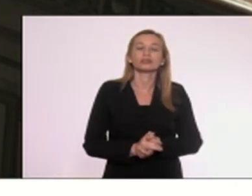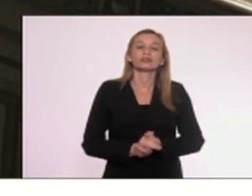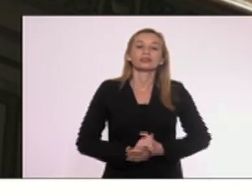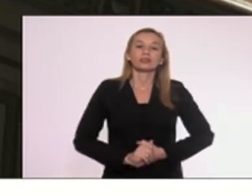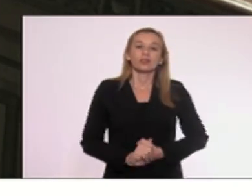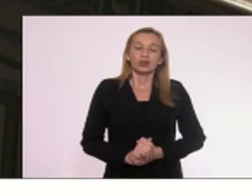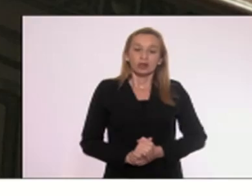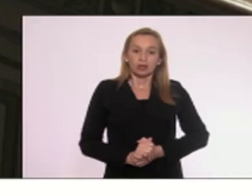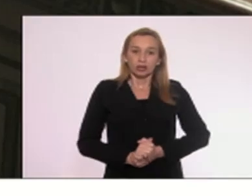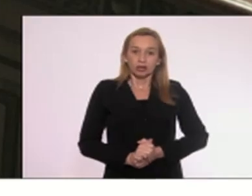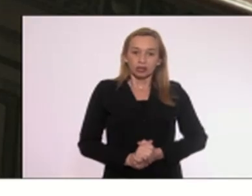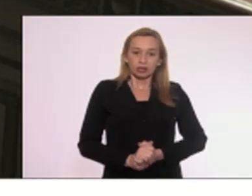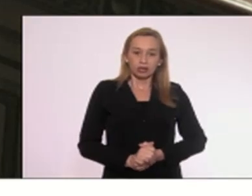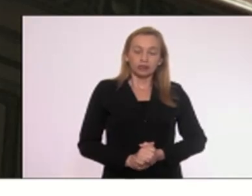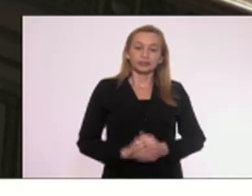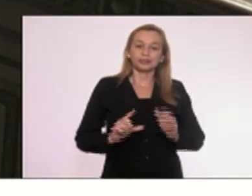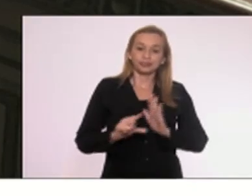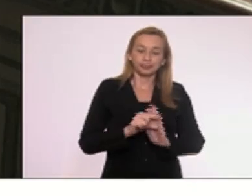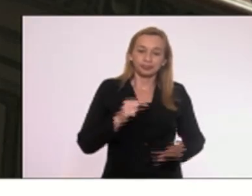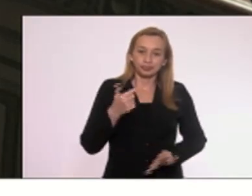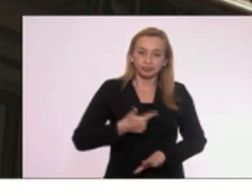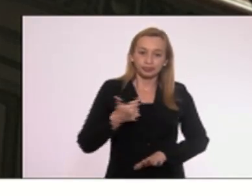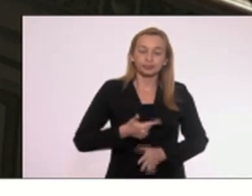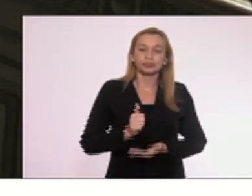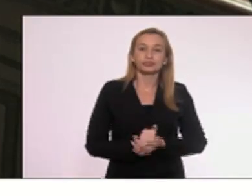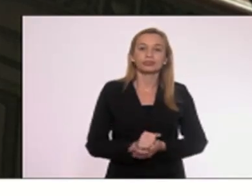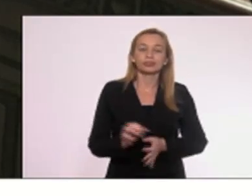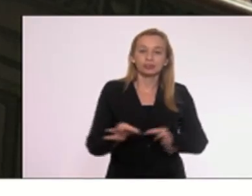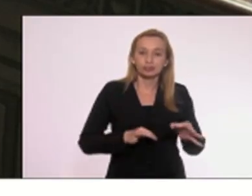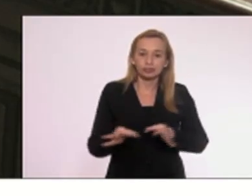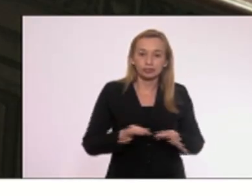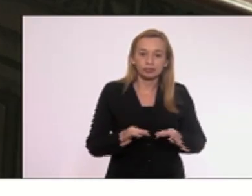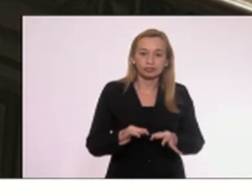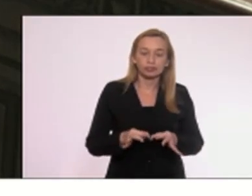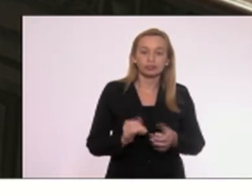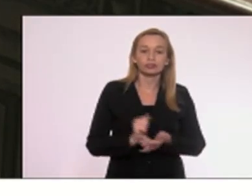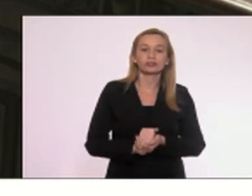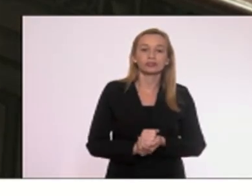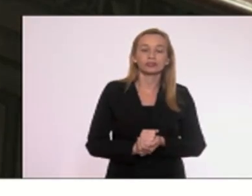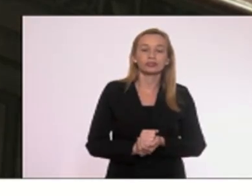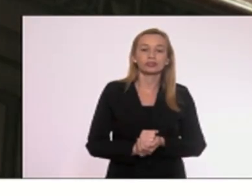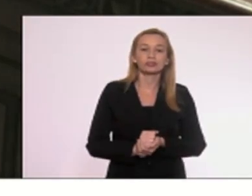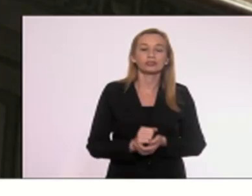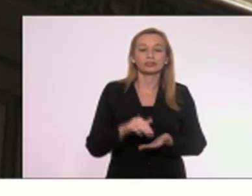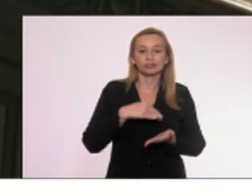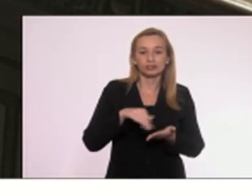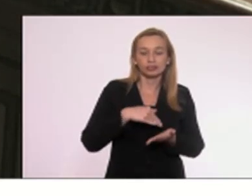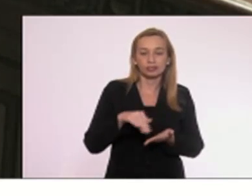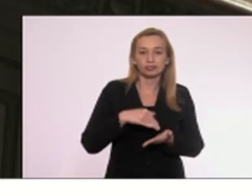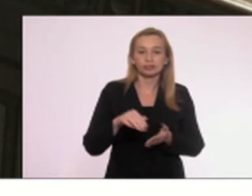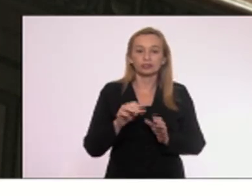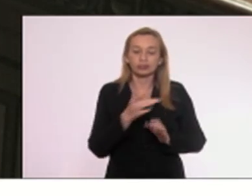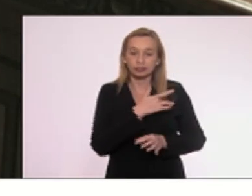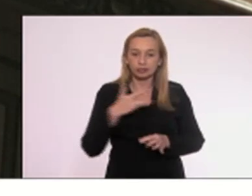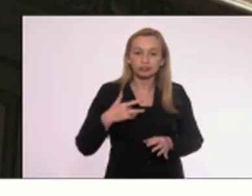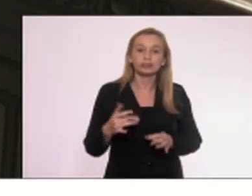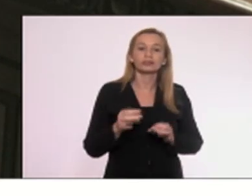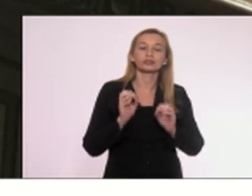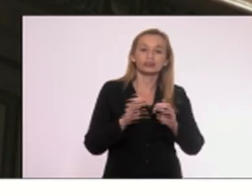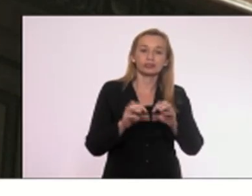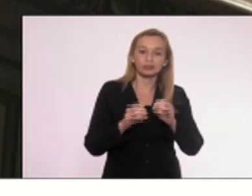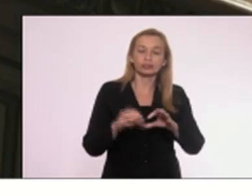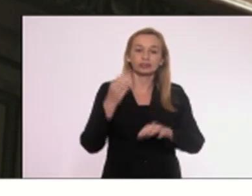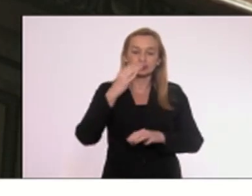competentes. Artigo 2º. O programa será organizado e gerenciado pela Secretaria de Estado de Saúde, de Educação, de Ciência,